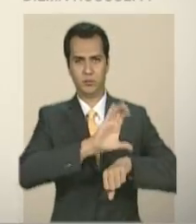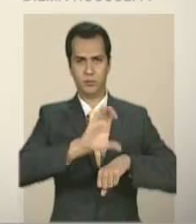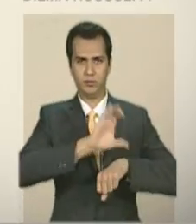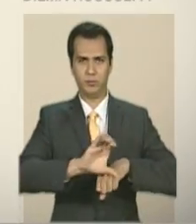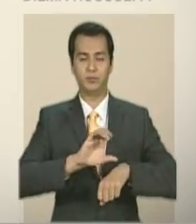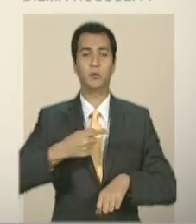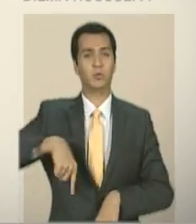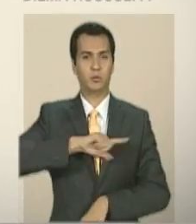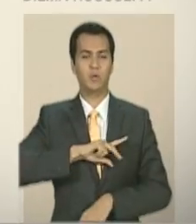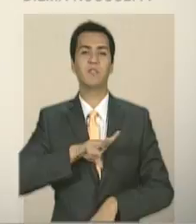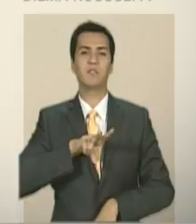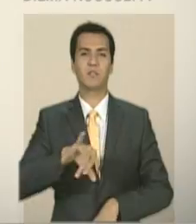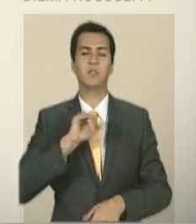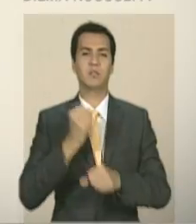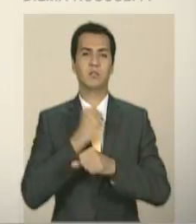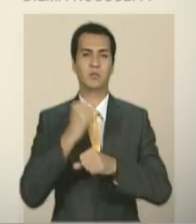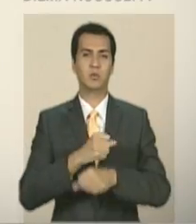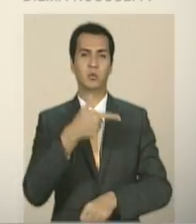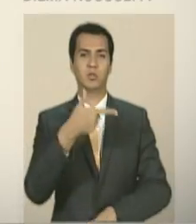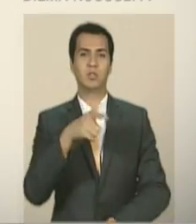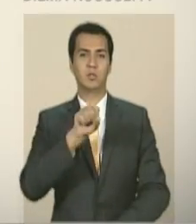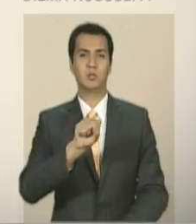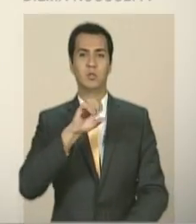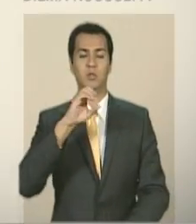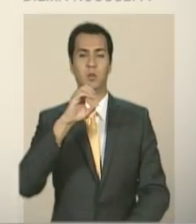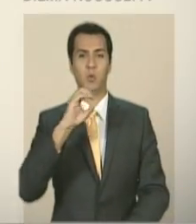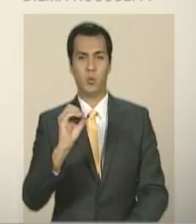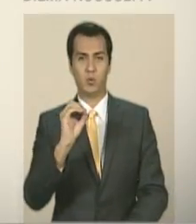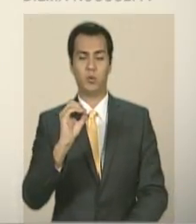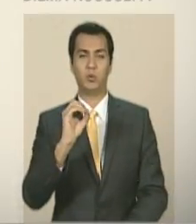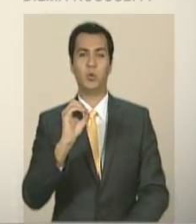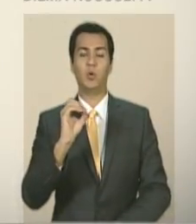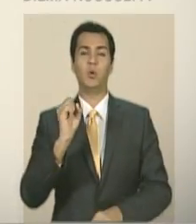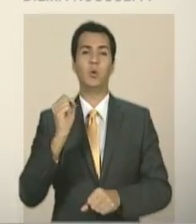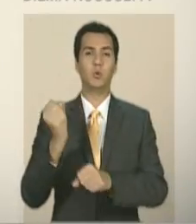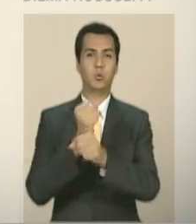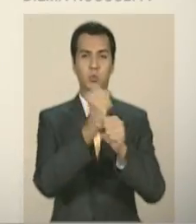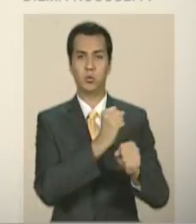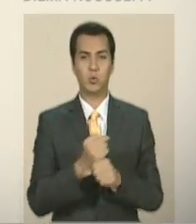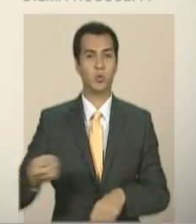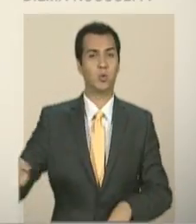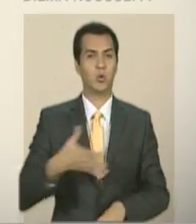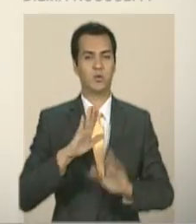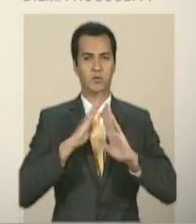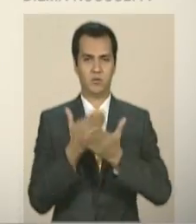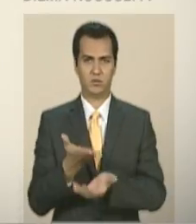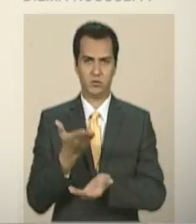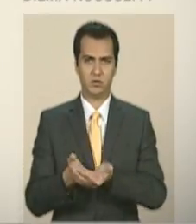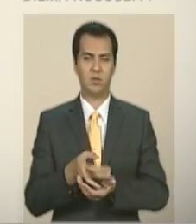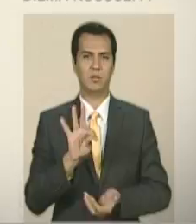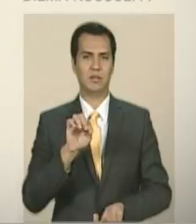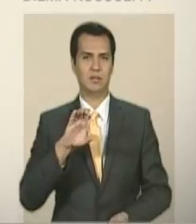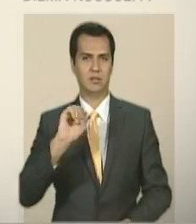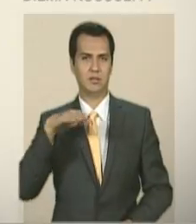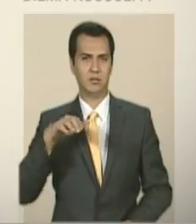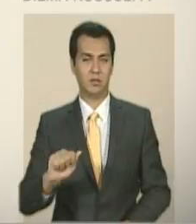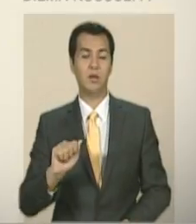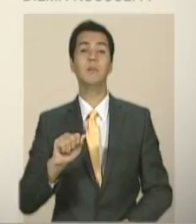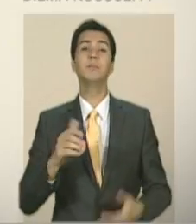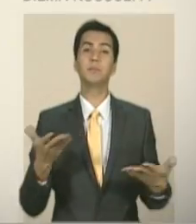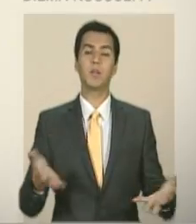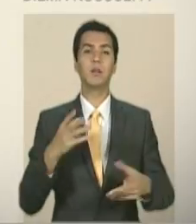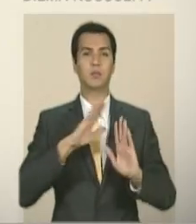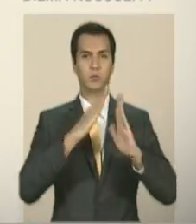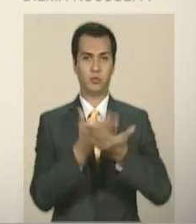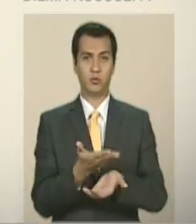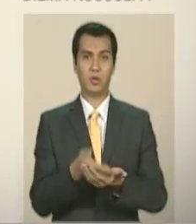208 novas unidades dos institutos federais de educação profissional sendo que 35 delas ficarão prontas